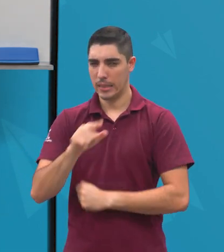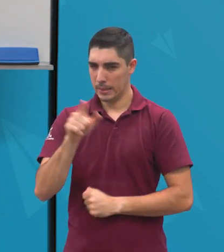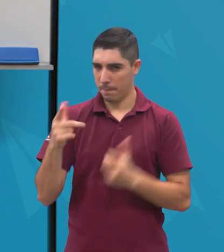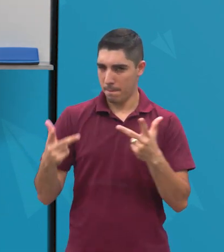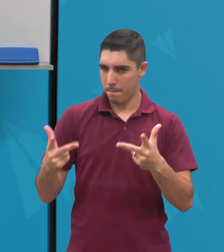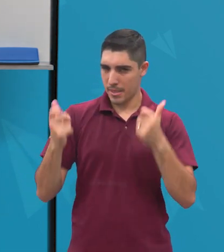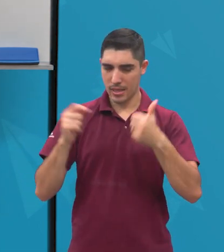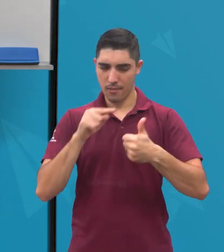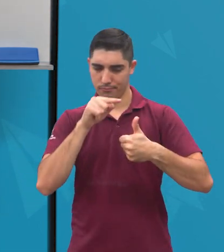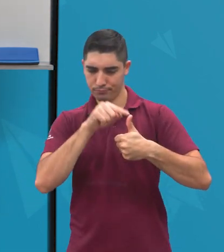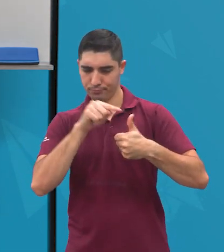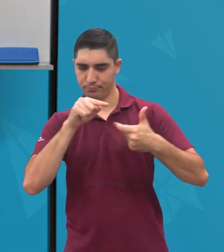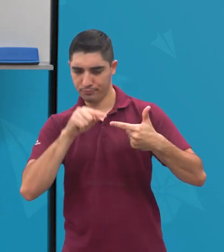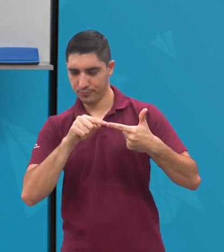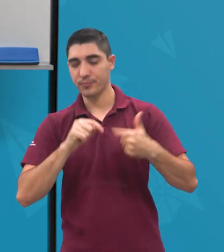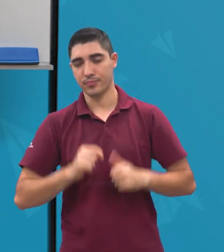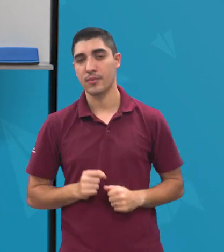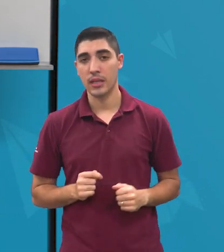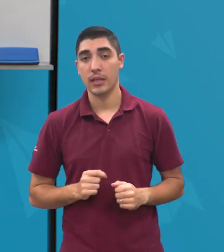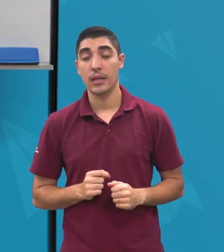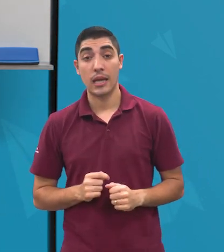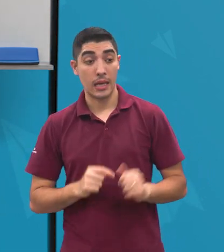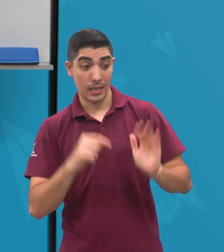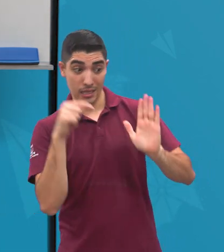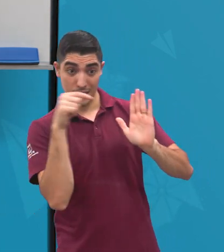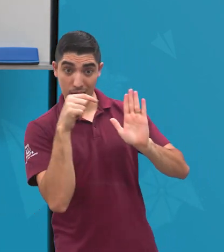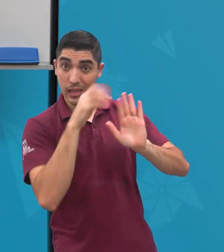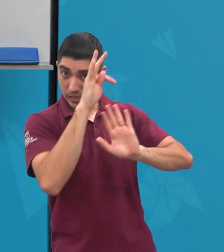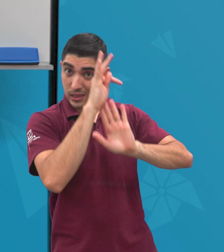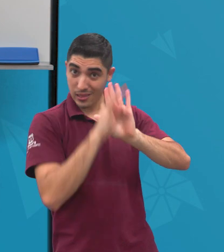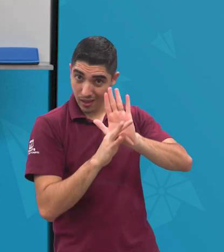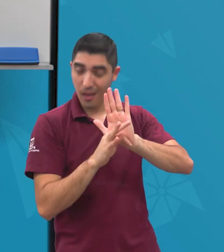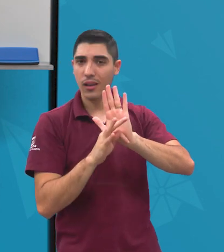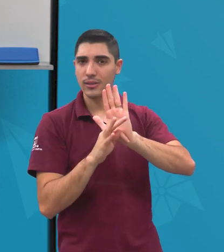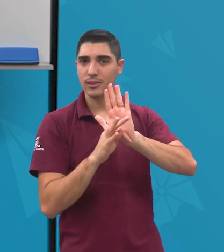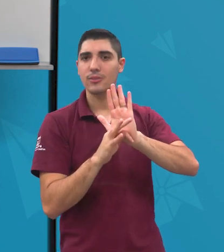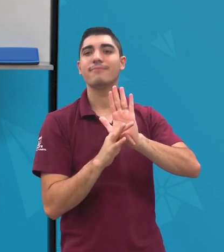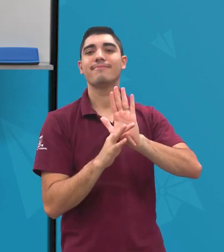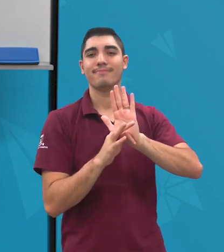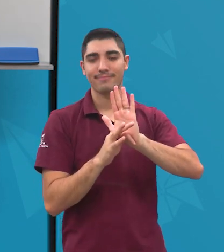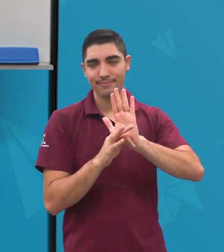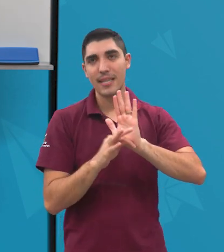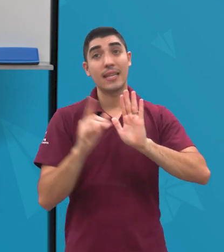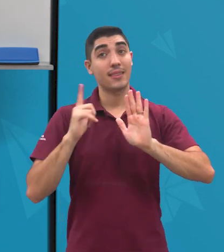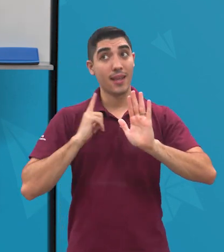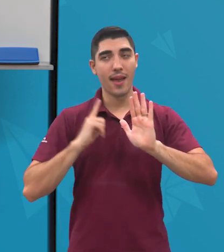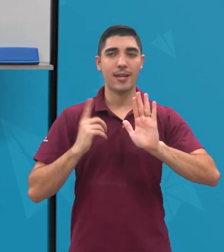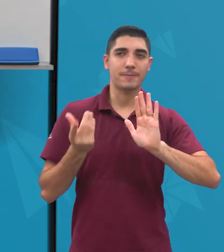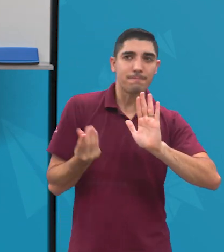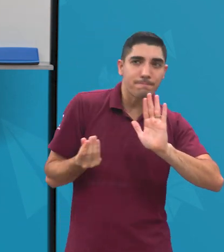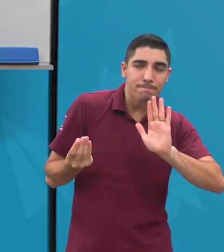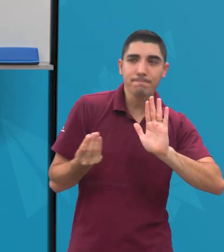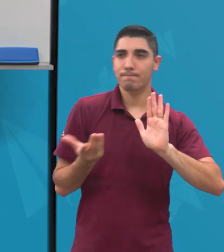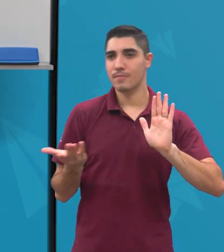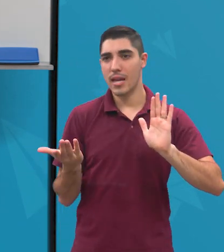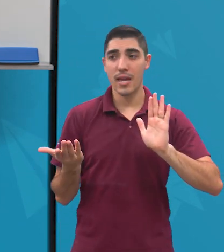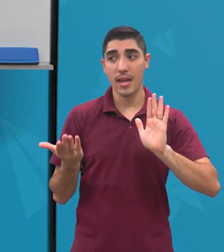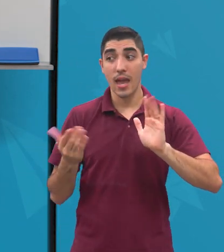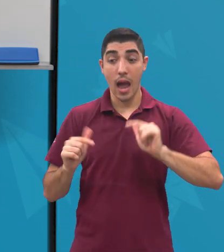também que é um texto permeado por atos